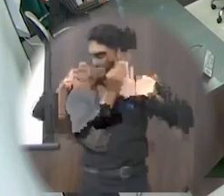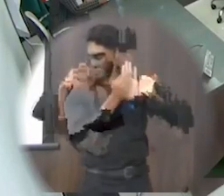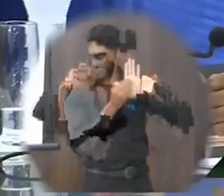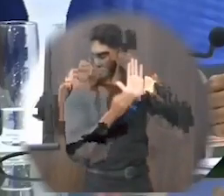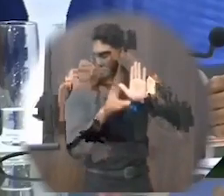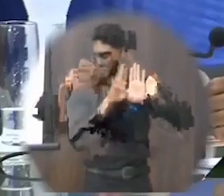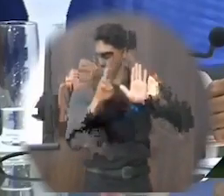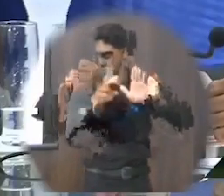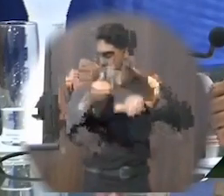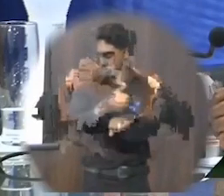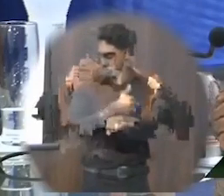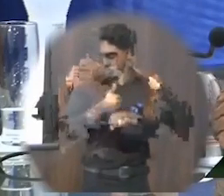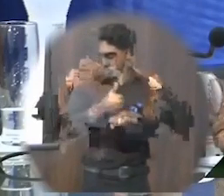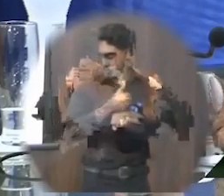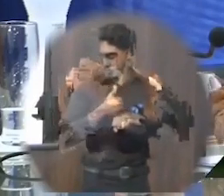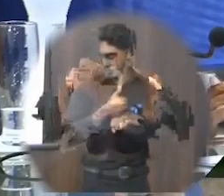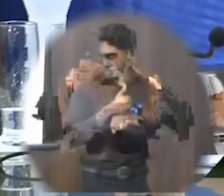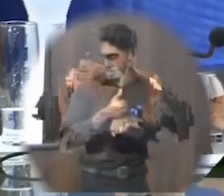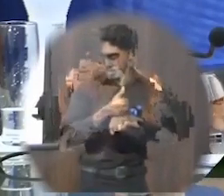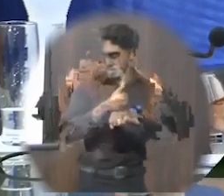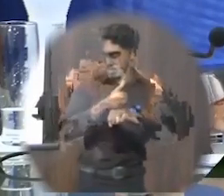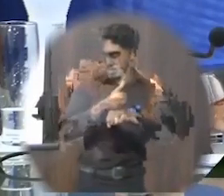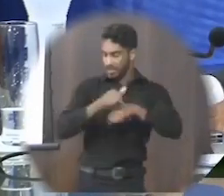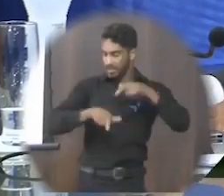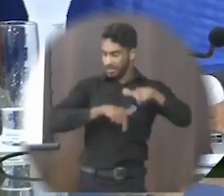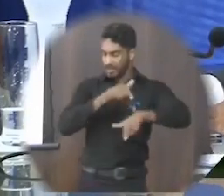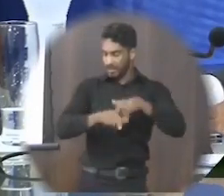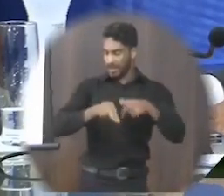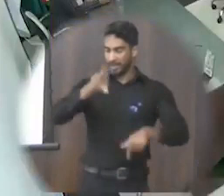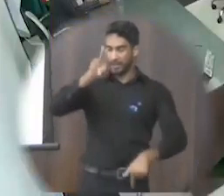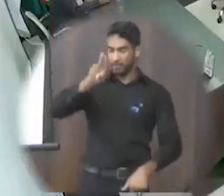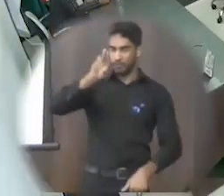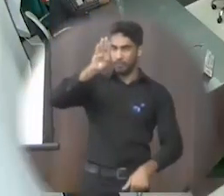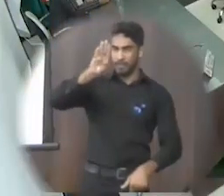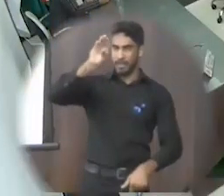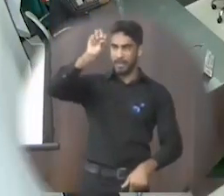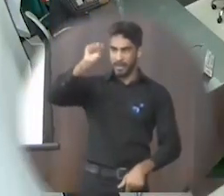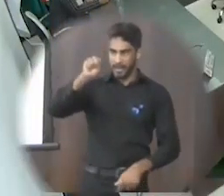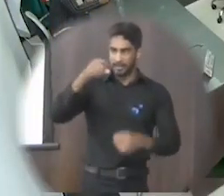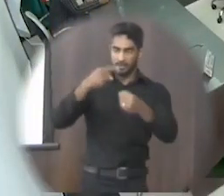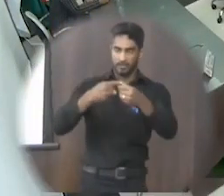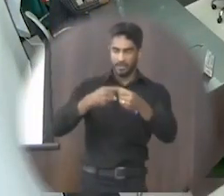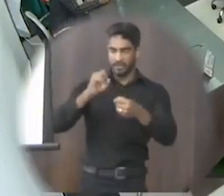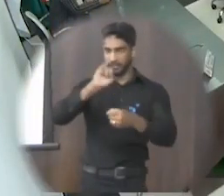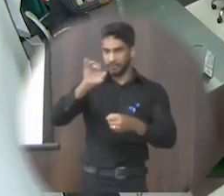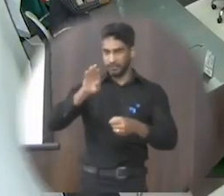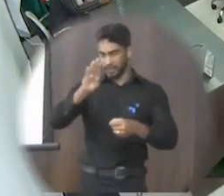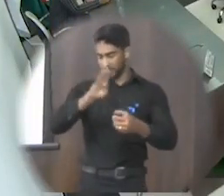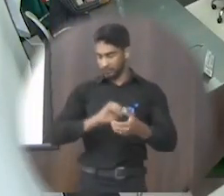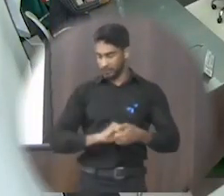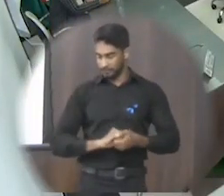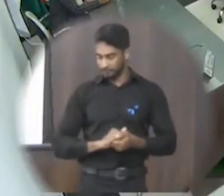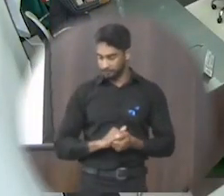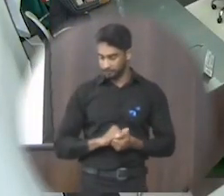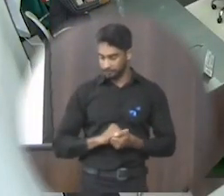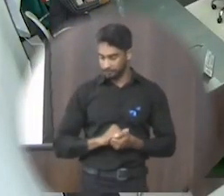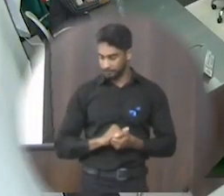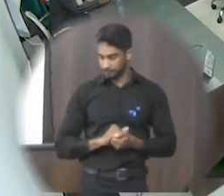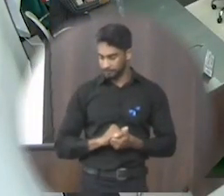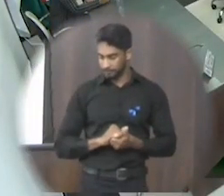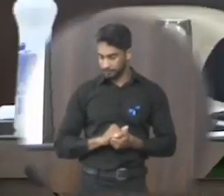dos profissionais atendentes das unidades básicas de saúde do município de Janaúba e da outras providências.